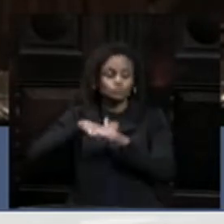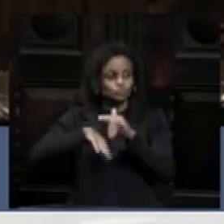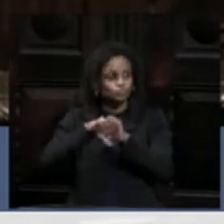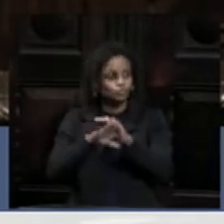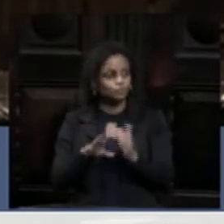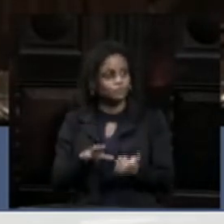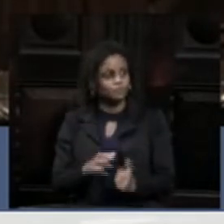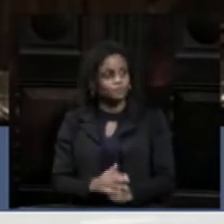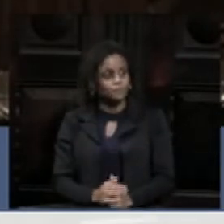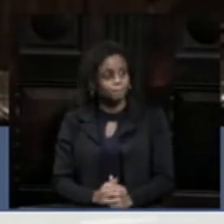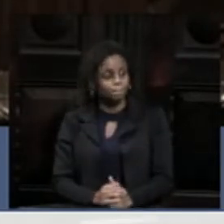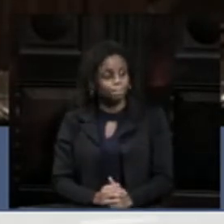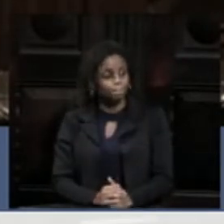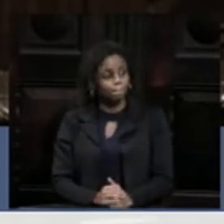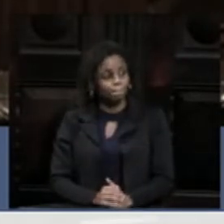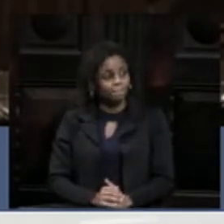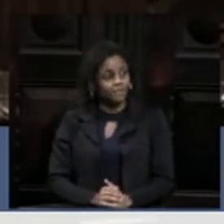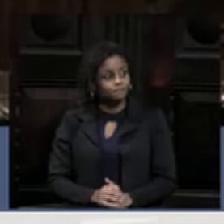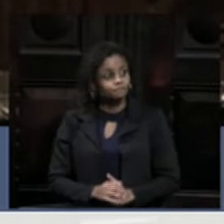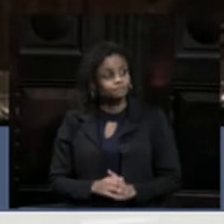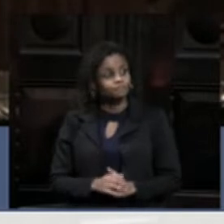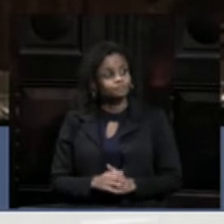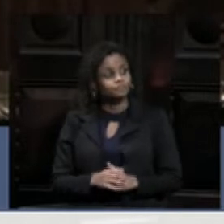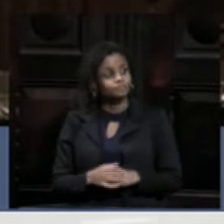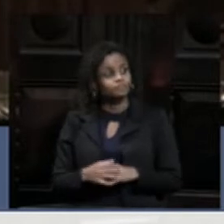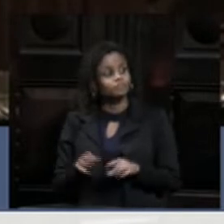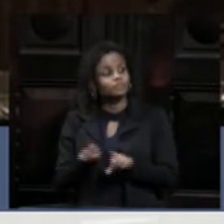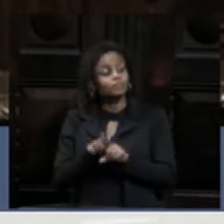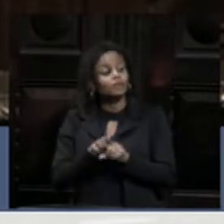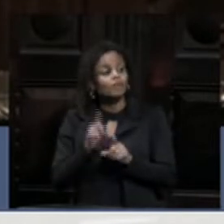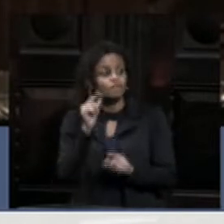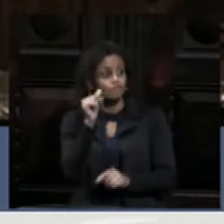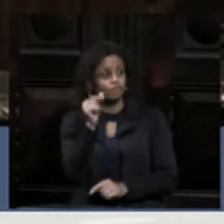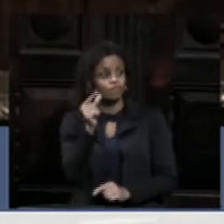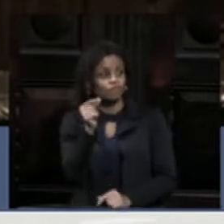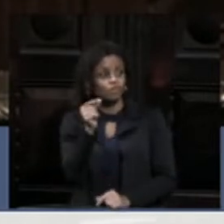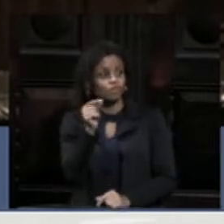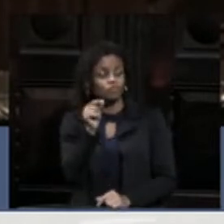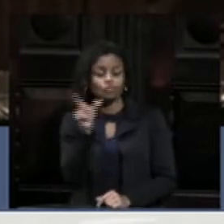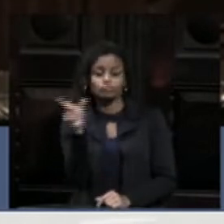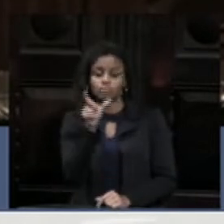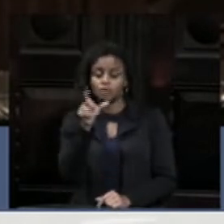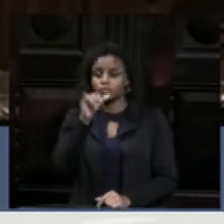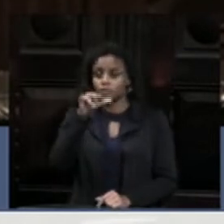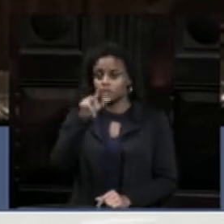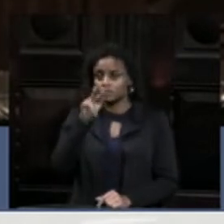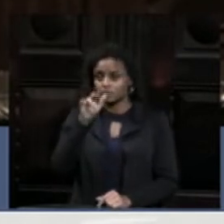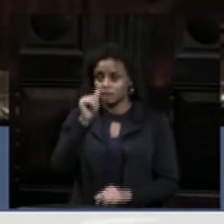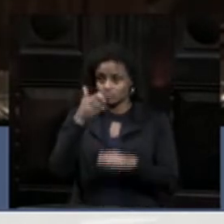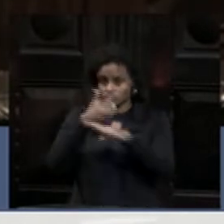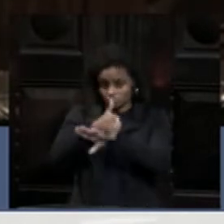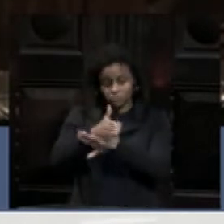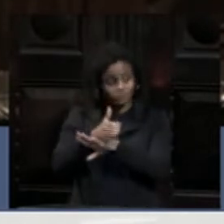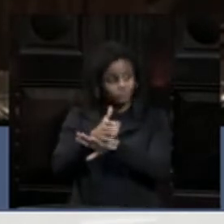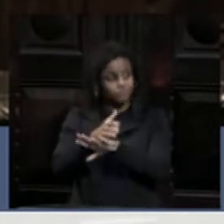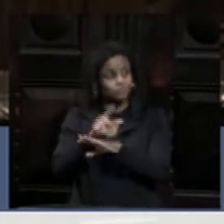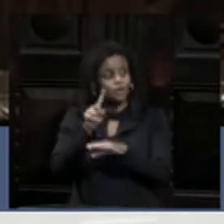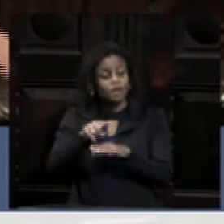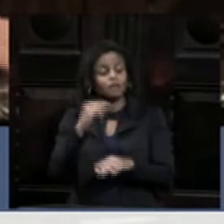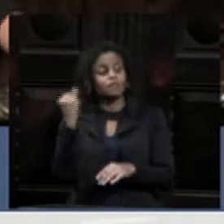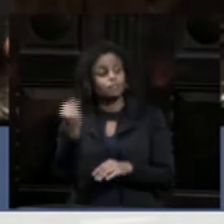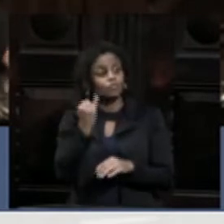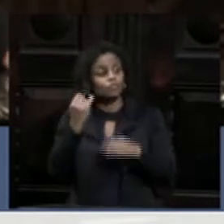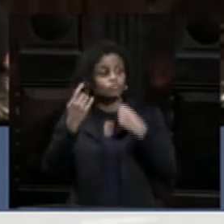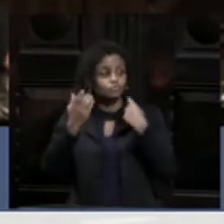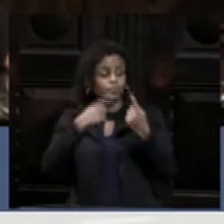máximo de cobrança de um ingresso. Valor de ingresso tem muito mais a ver com essas questões e, inclusive, com a discussão